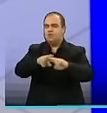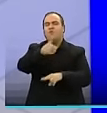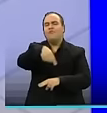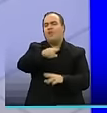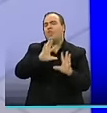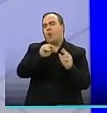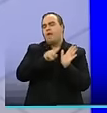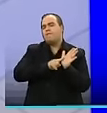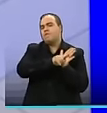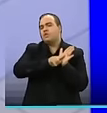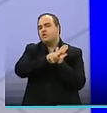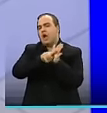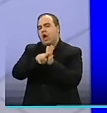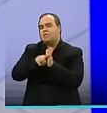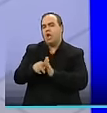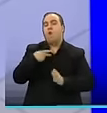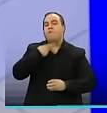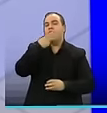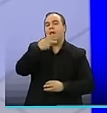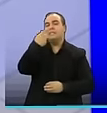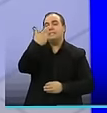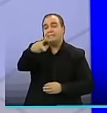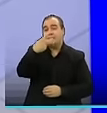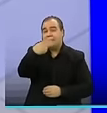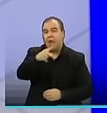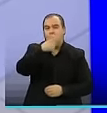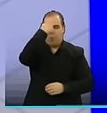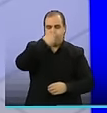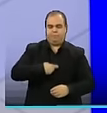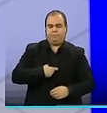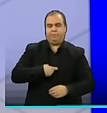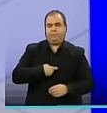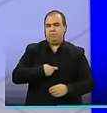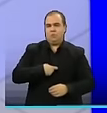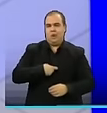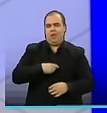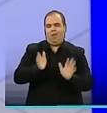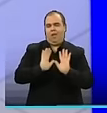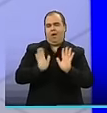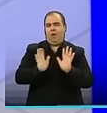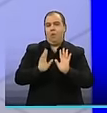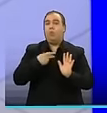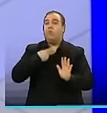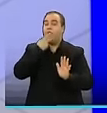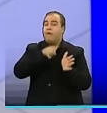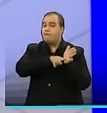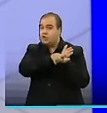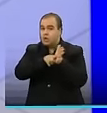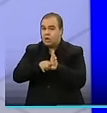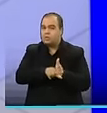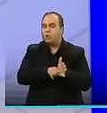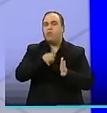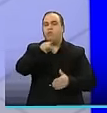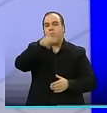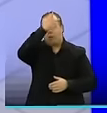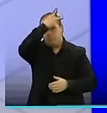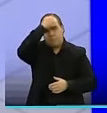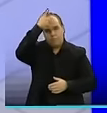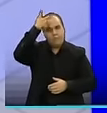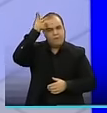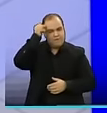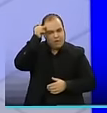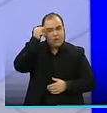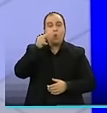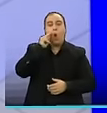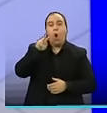é investigação, ninguém está falando da sua personalidade aqui não, não adianta vir pedir direito de resposta não. Você, que é um prefeito,